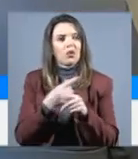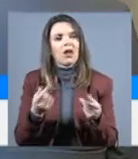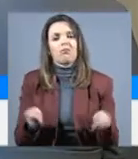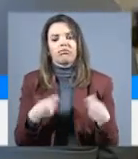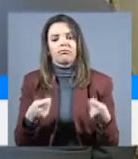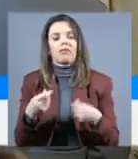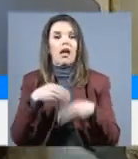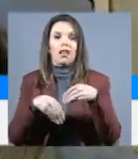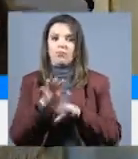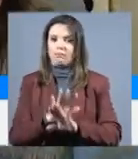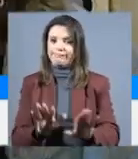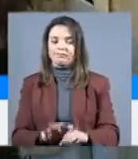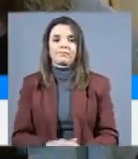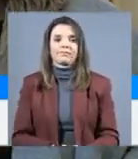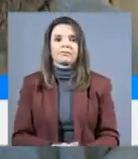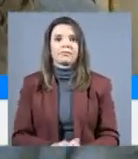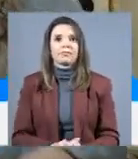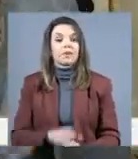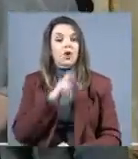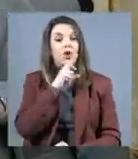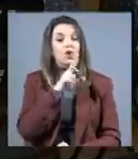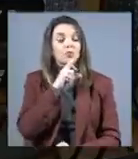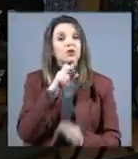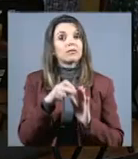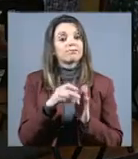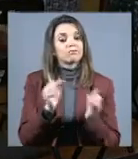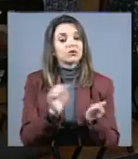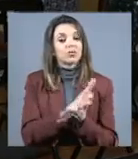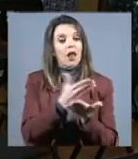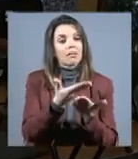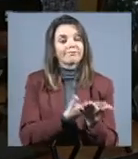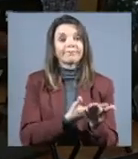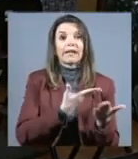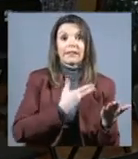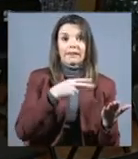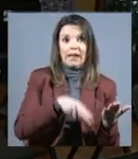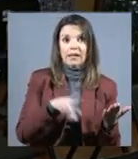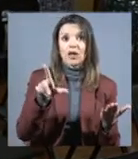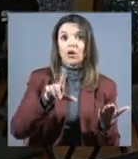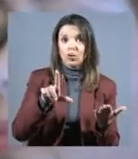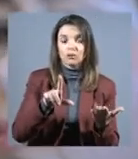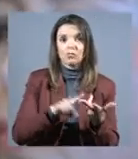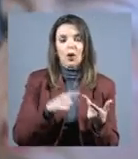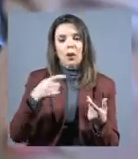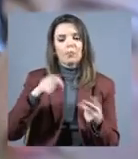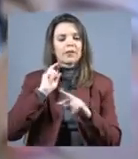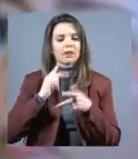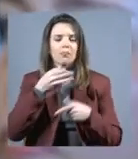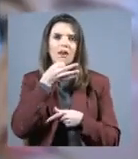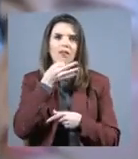eleitoral. É a reação ao artigo do Diário de Notícias. O presidente da Câmara falou à margem da